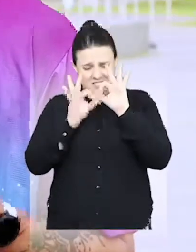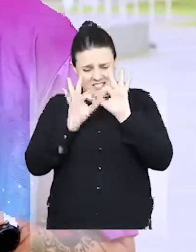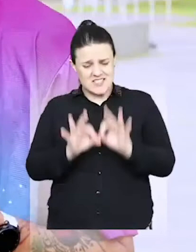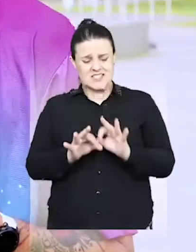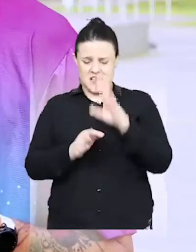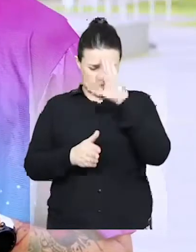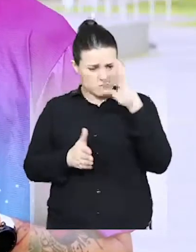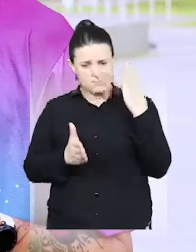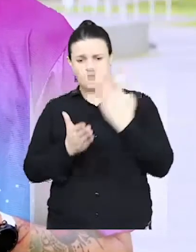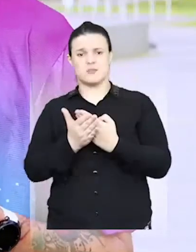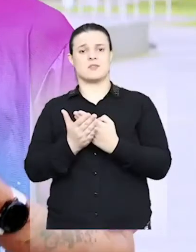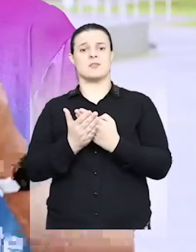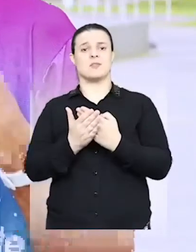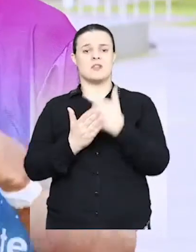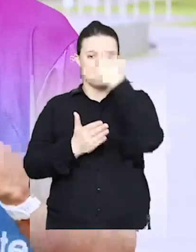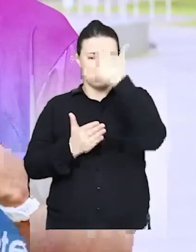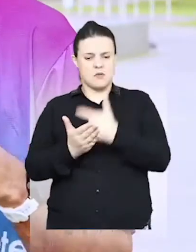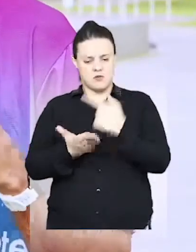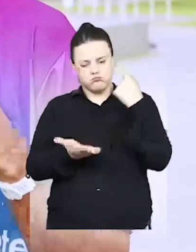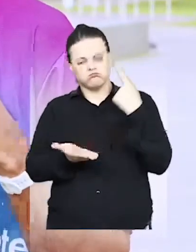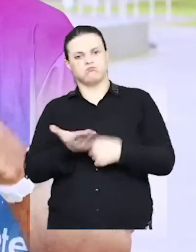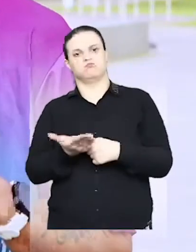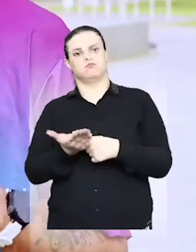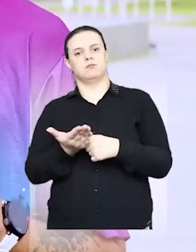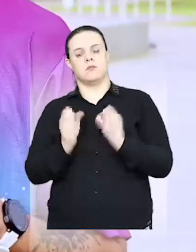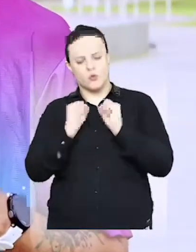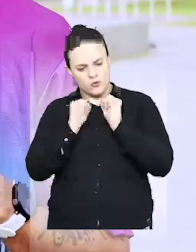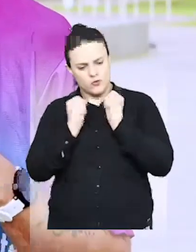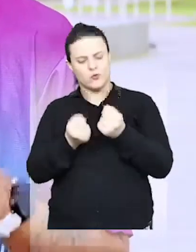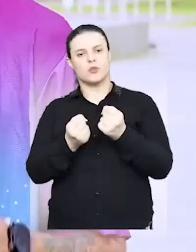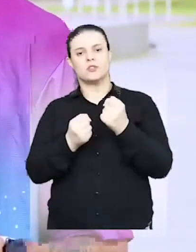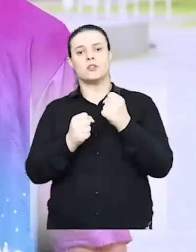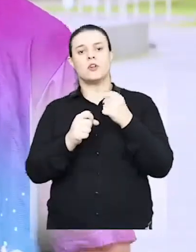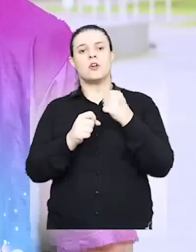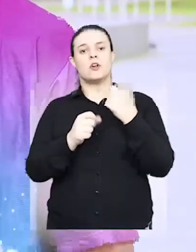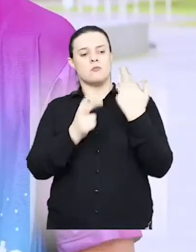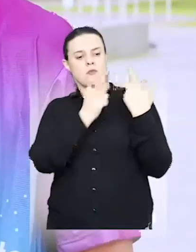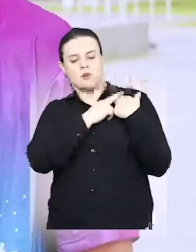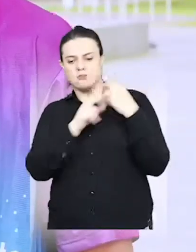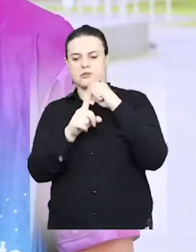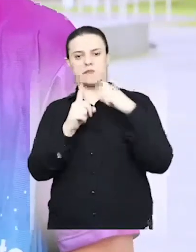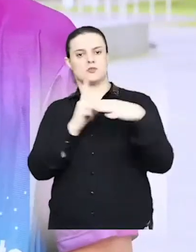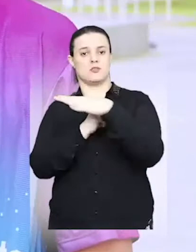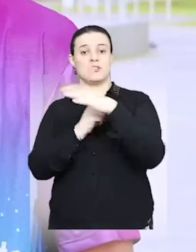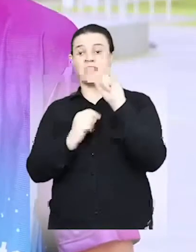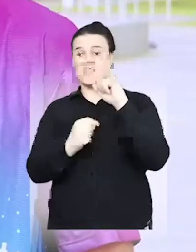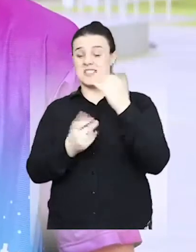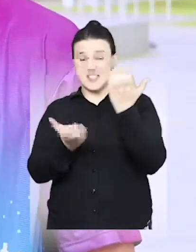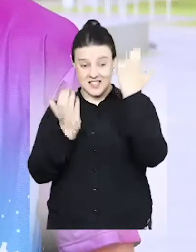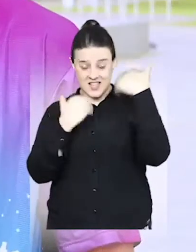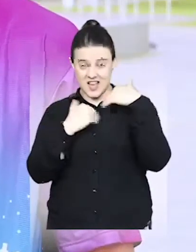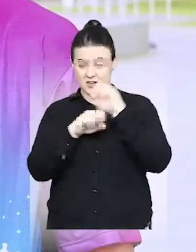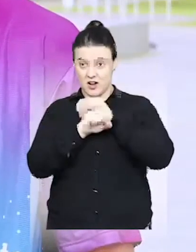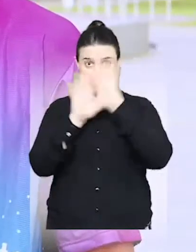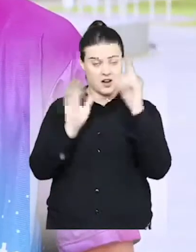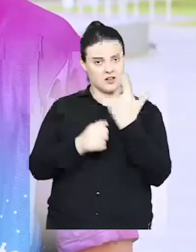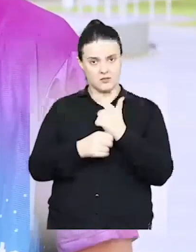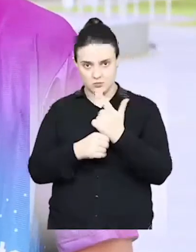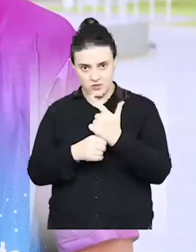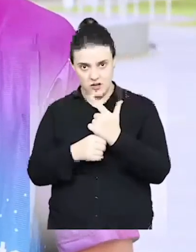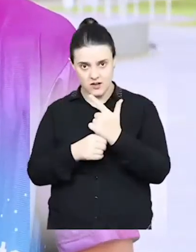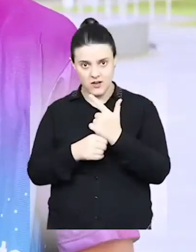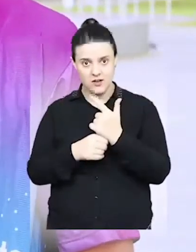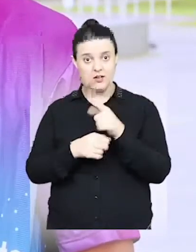convicto do seu comprometimento, da sua função na sociedade. Se você não tem isso muito bem resolvido em